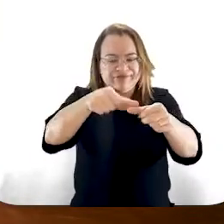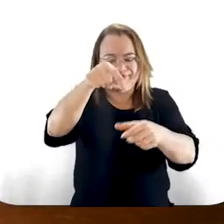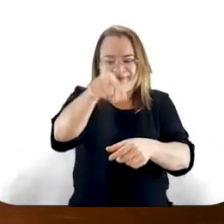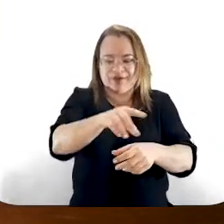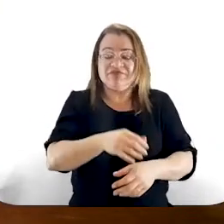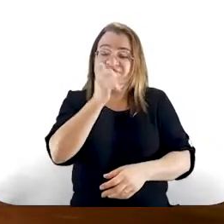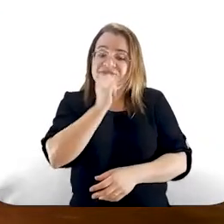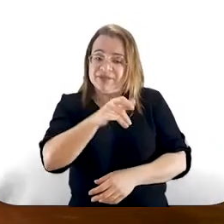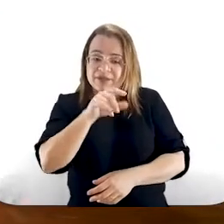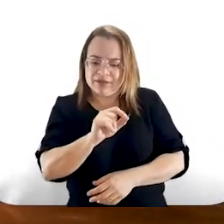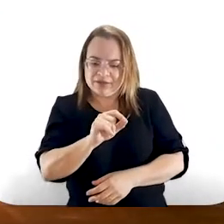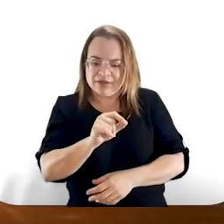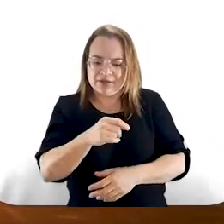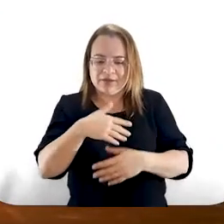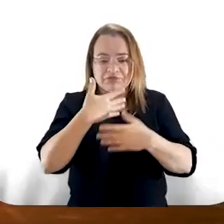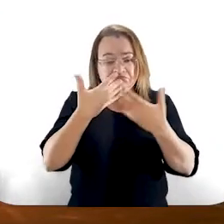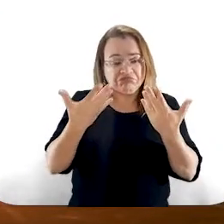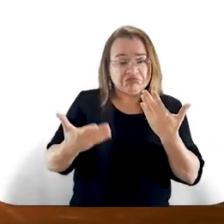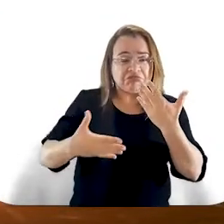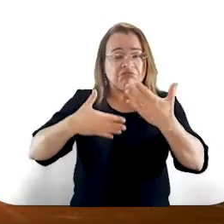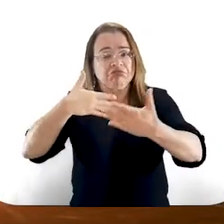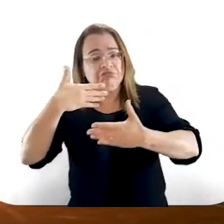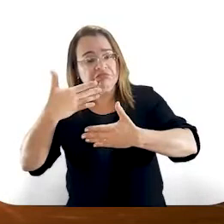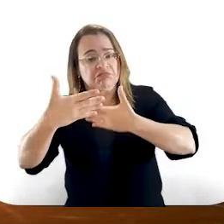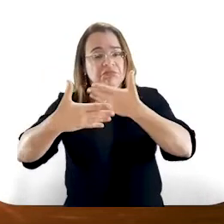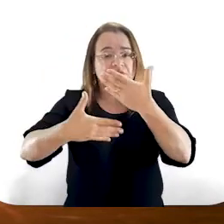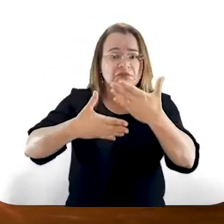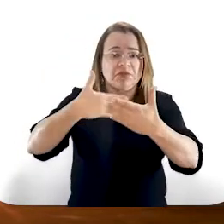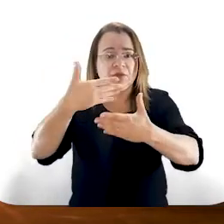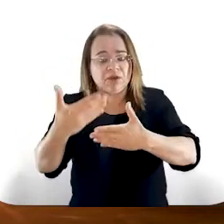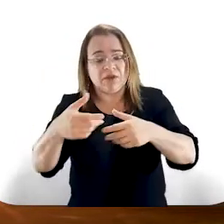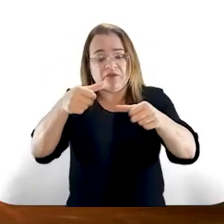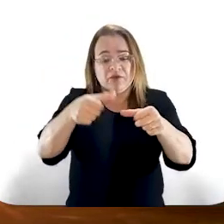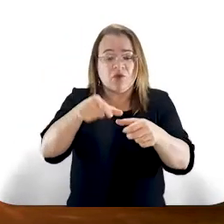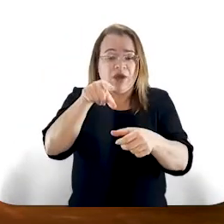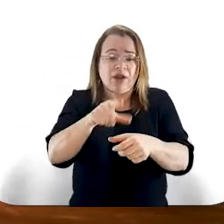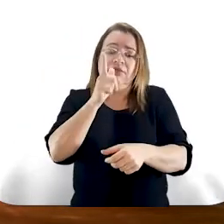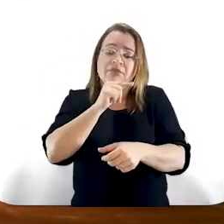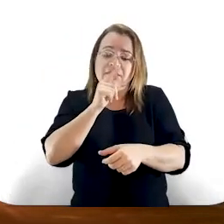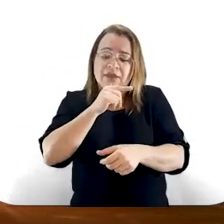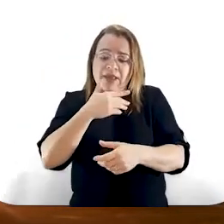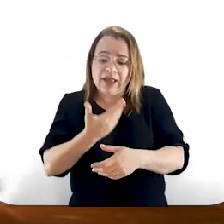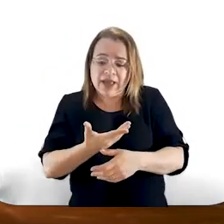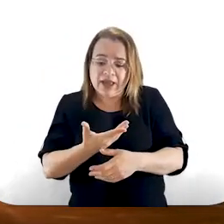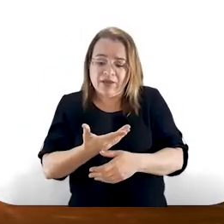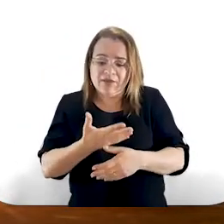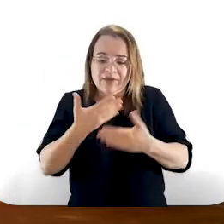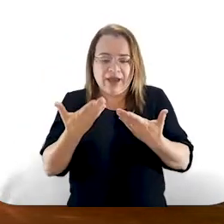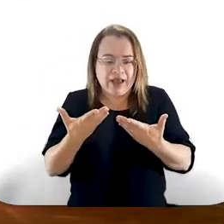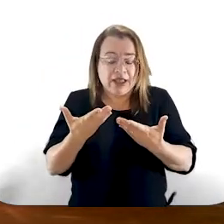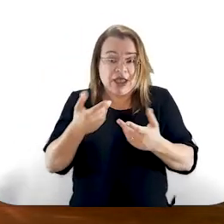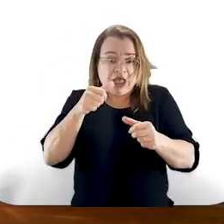E dizem que de tanto e tanto que ela passou a morar ali dentro d'água, ela assumiu a forma de uma grande serpente.